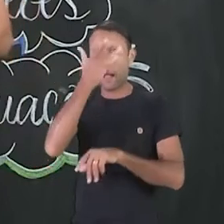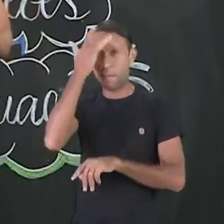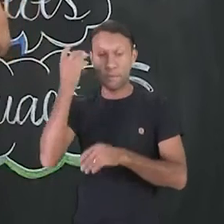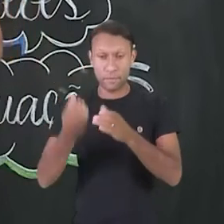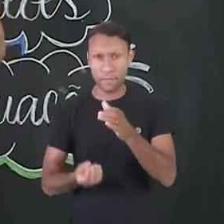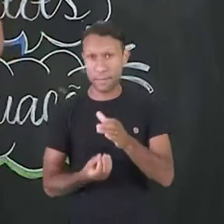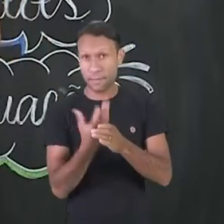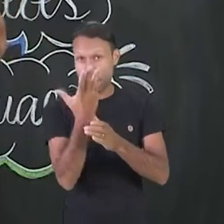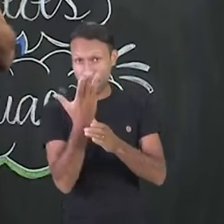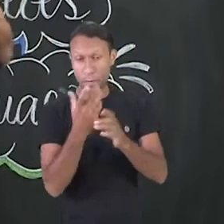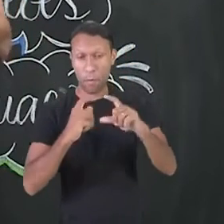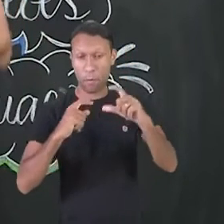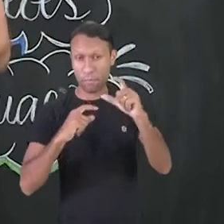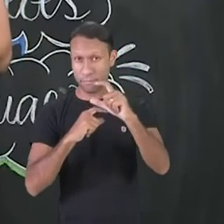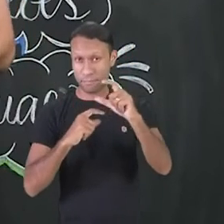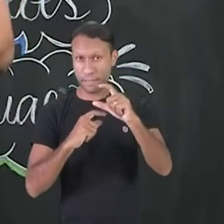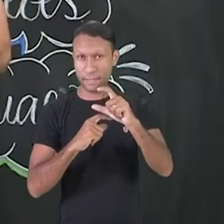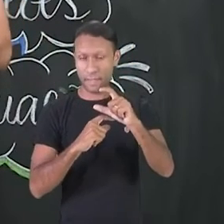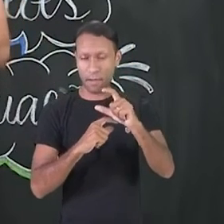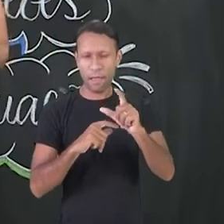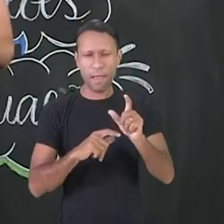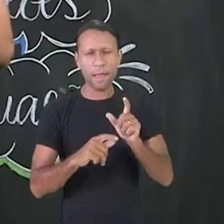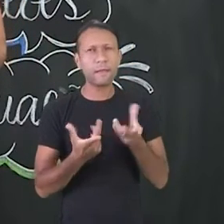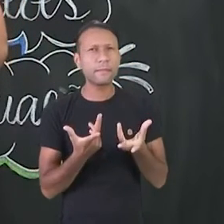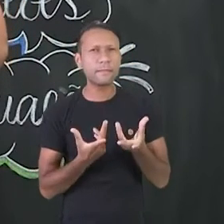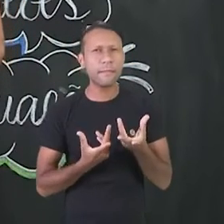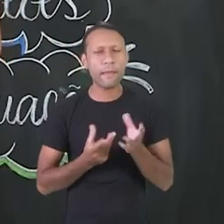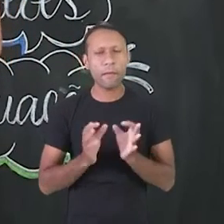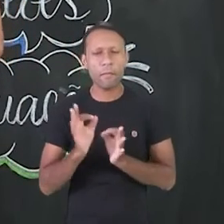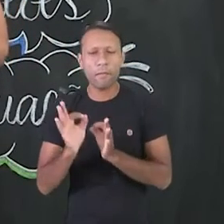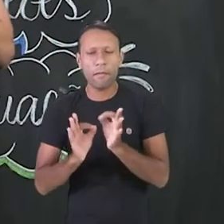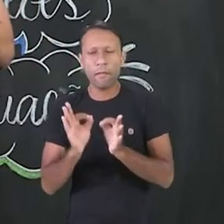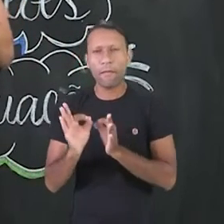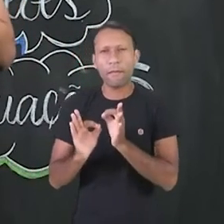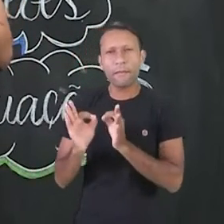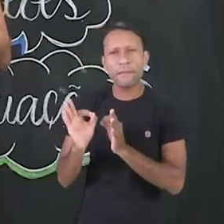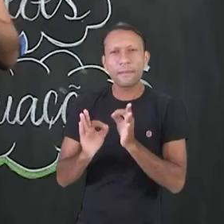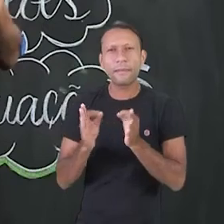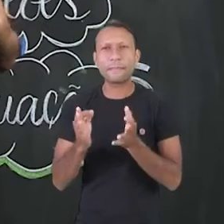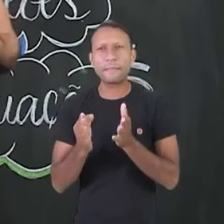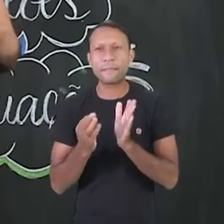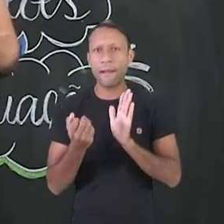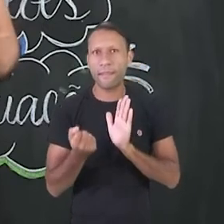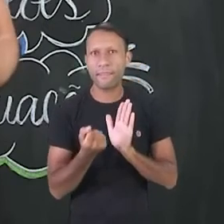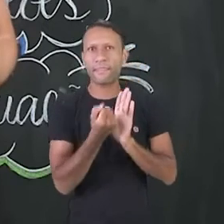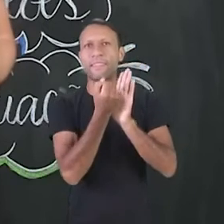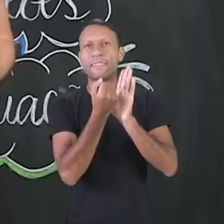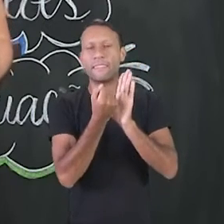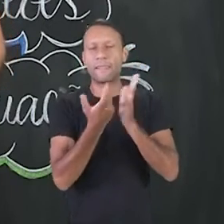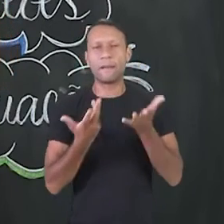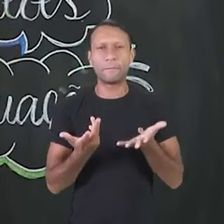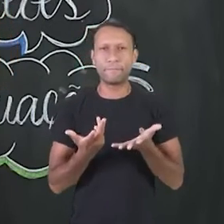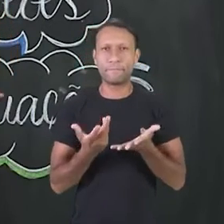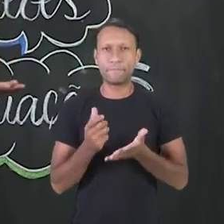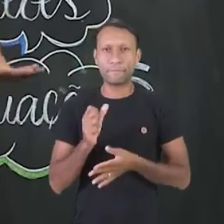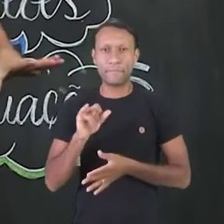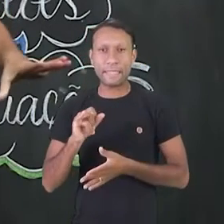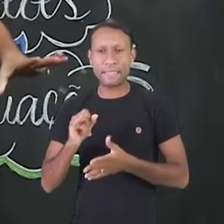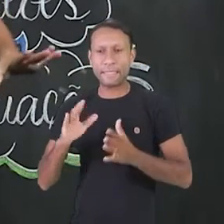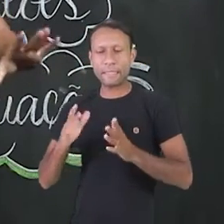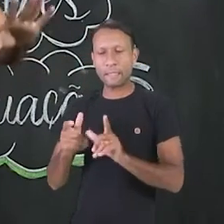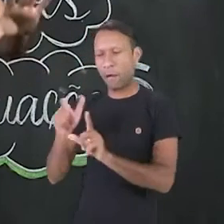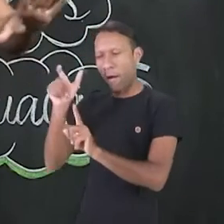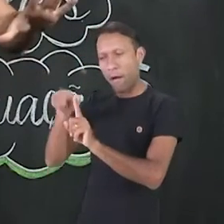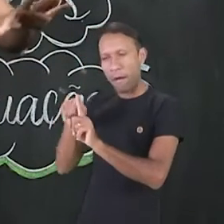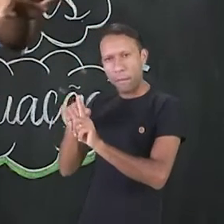desenhista, o cartunista, aquele que constrói esse texto, ele vai ter uma habilidade de enfatizar determinadas ações. Então, se é a